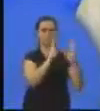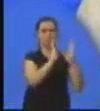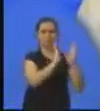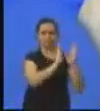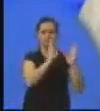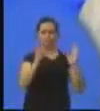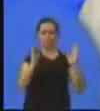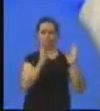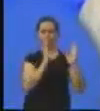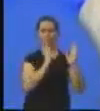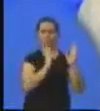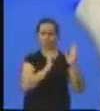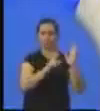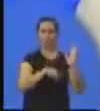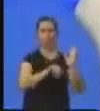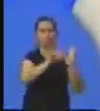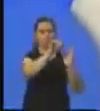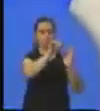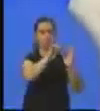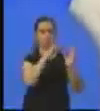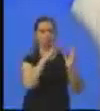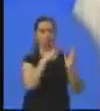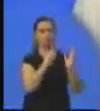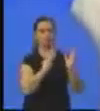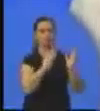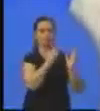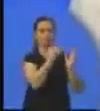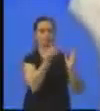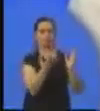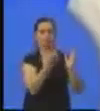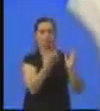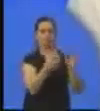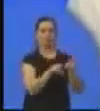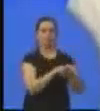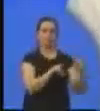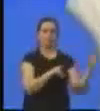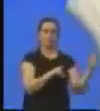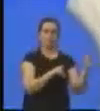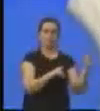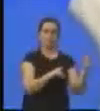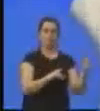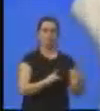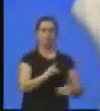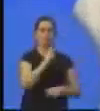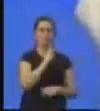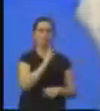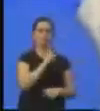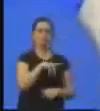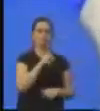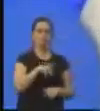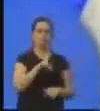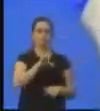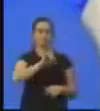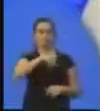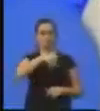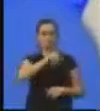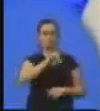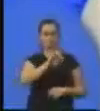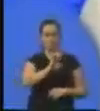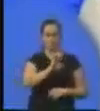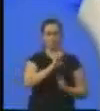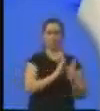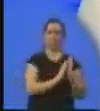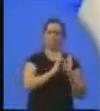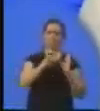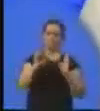o valor da função. Então, é o valor de y. Então, o que acontece aqui? Vamos pegar um primeiro caso. Eu tenho o limite, que a gente diz que é limite pela